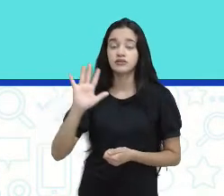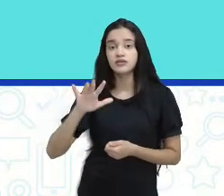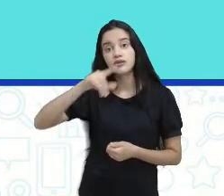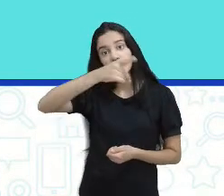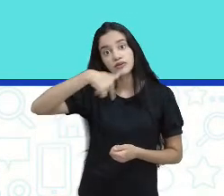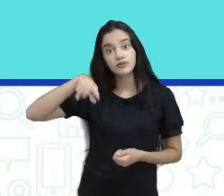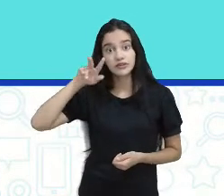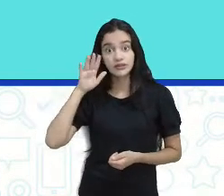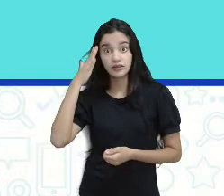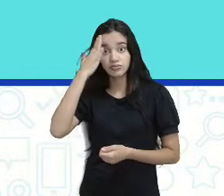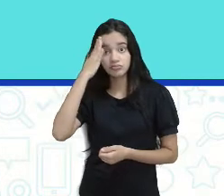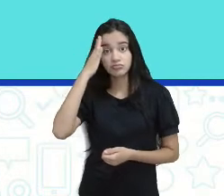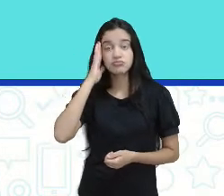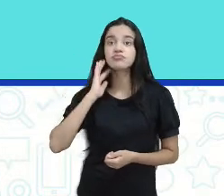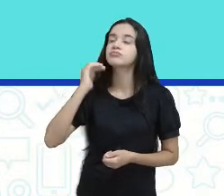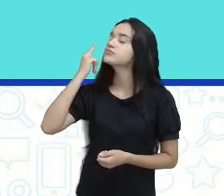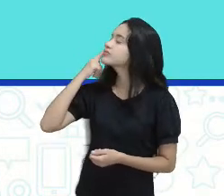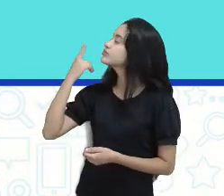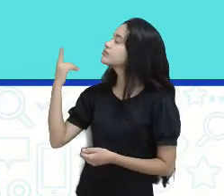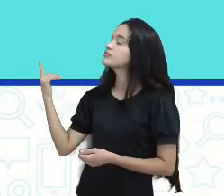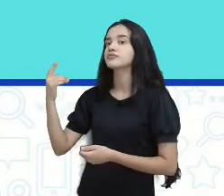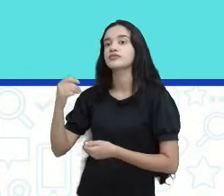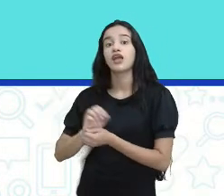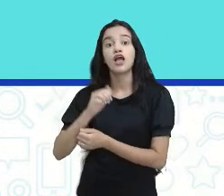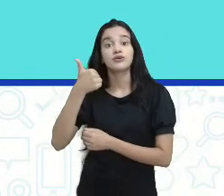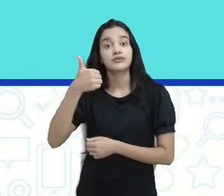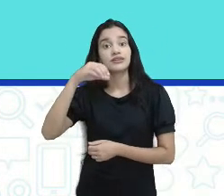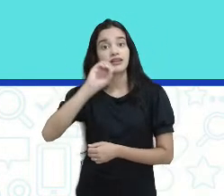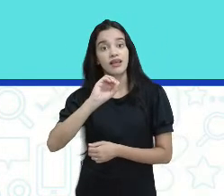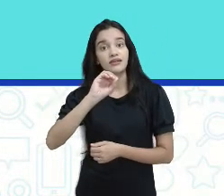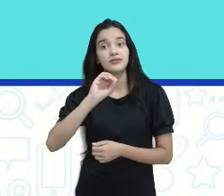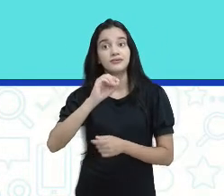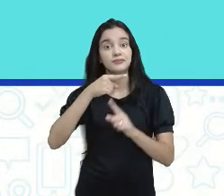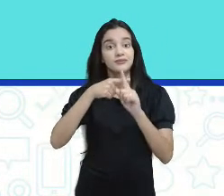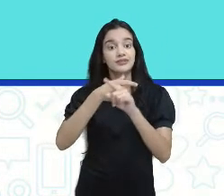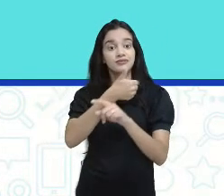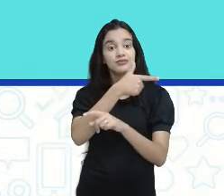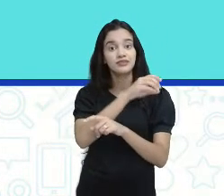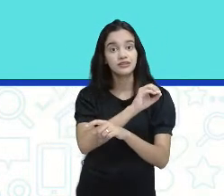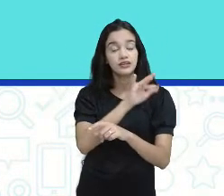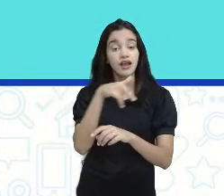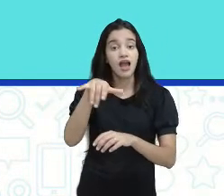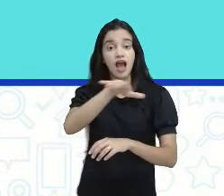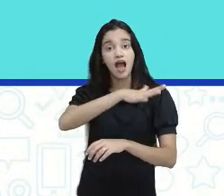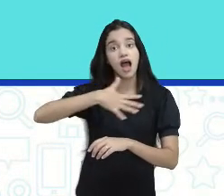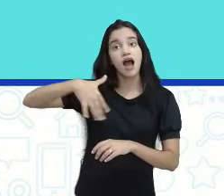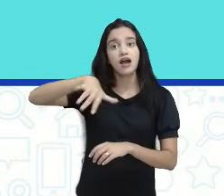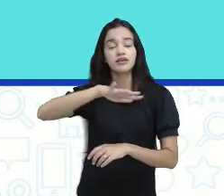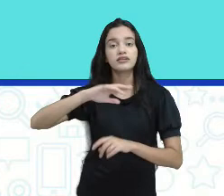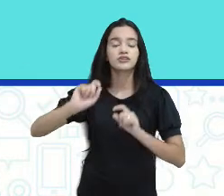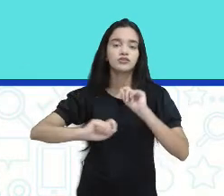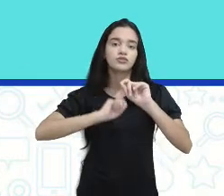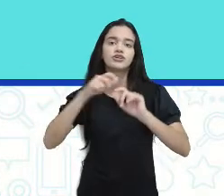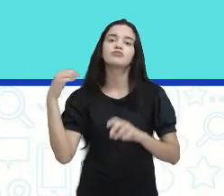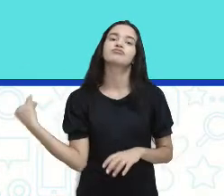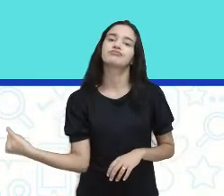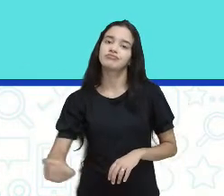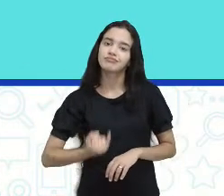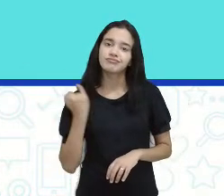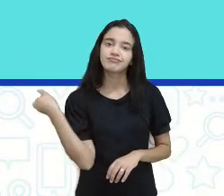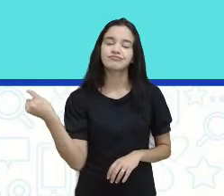vocês entendam, os 10 metros aí e os 20. Então, essas áreas, elas são aí essenciais